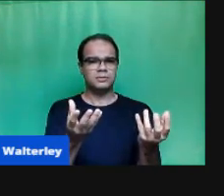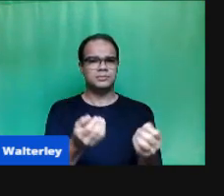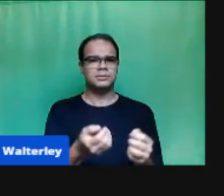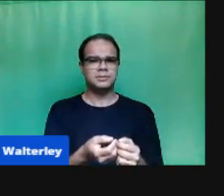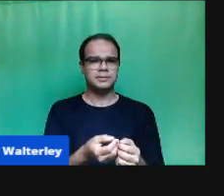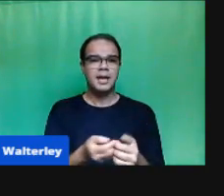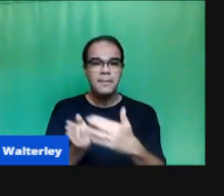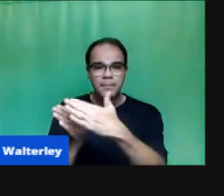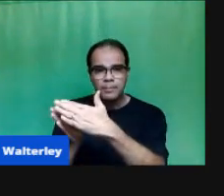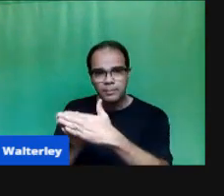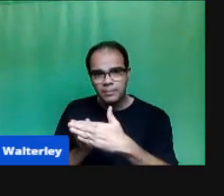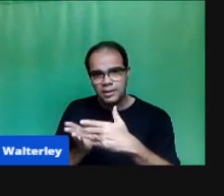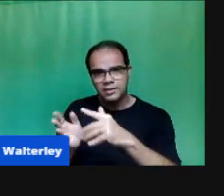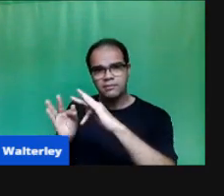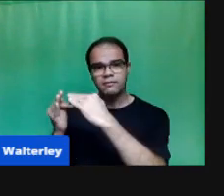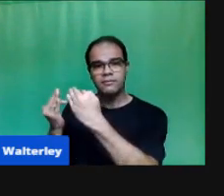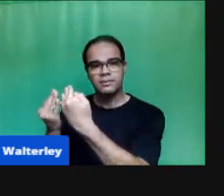material.